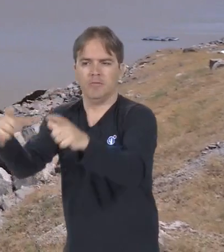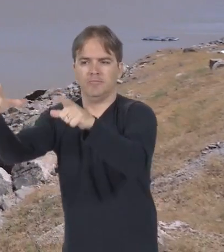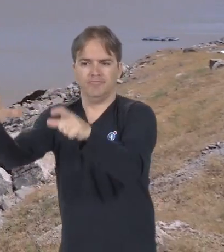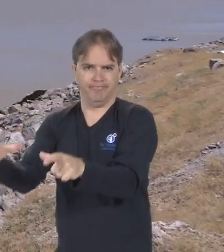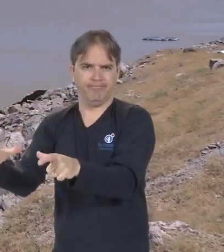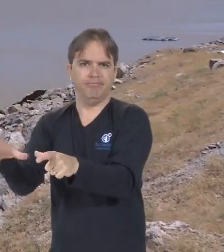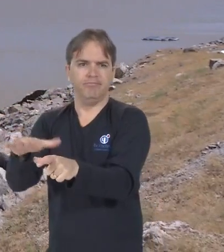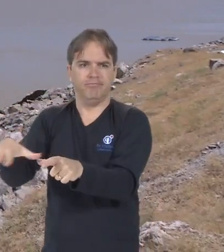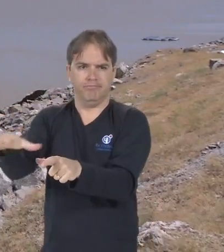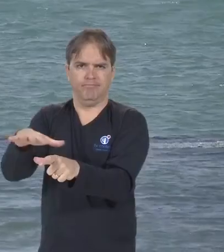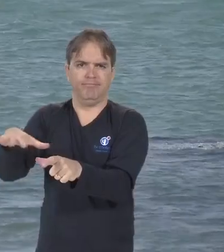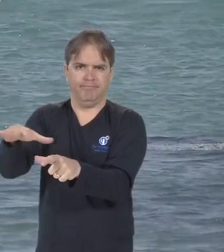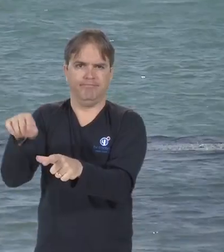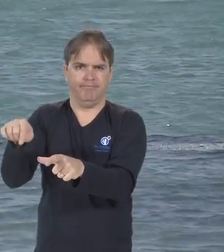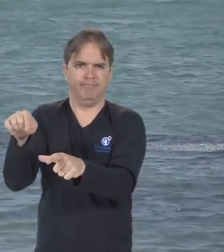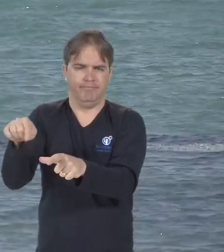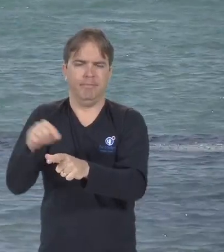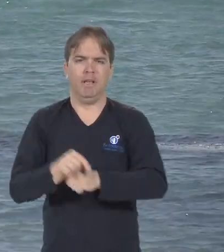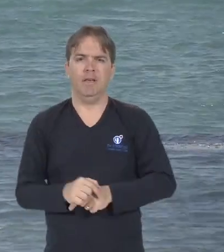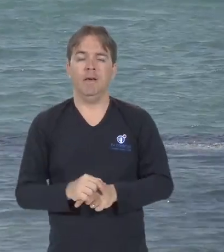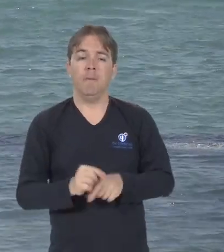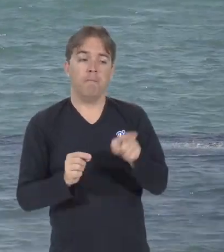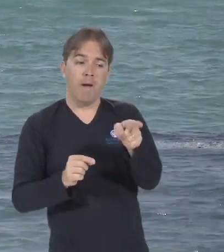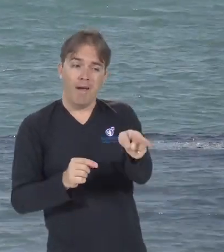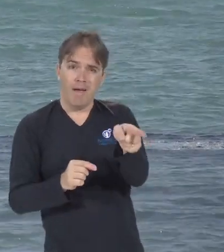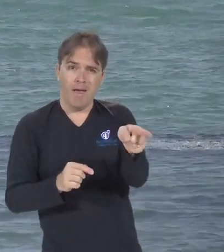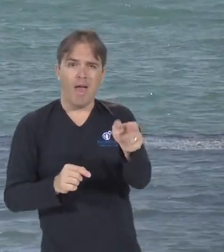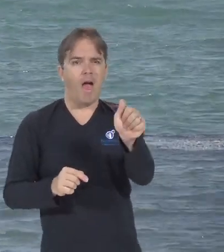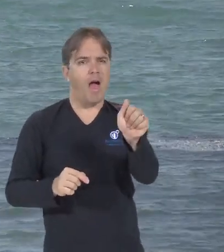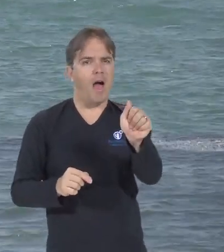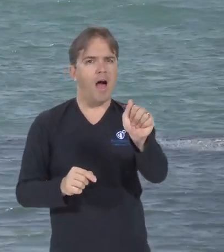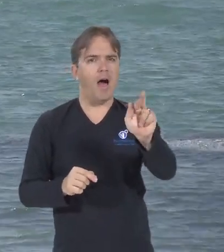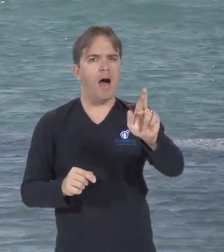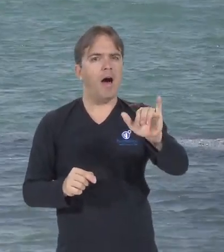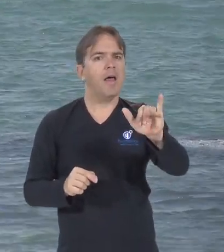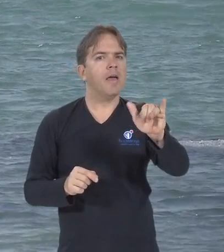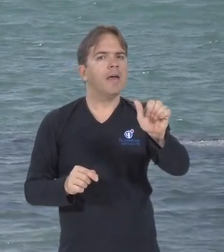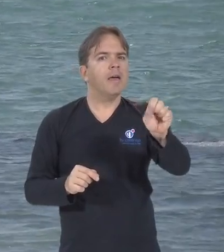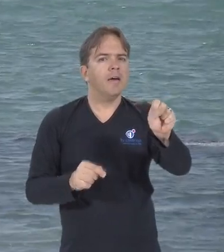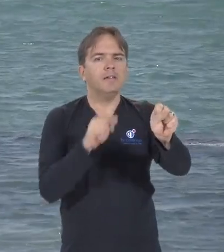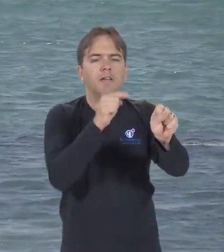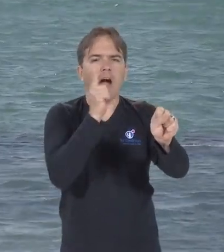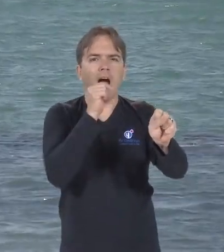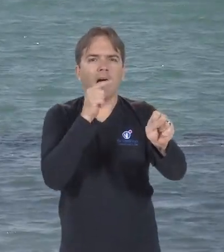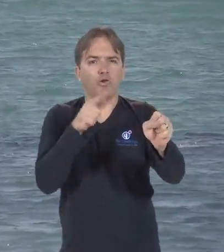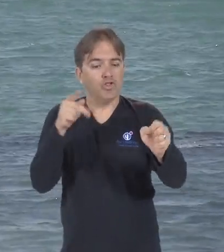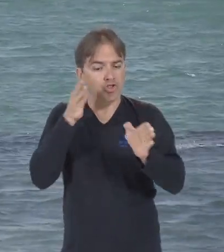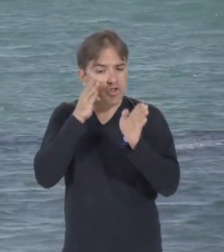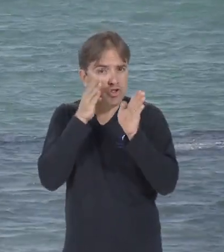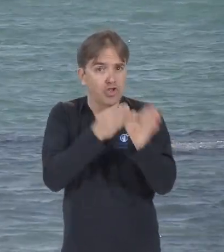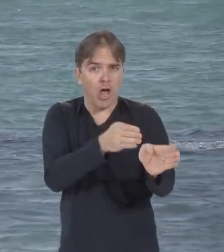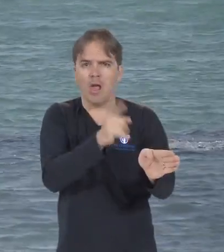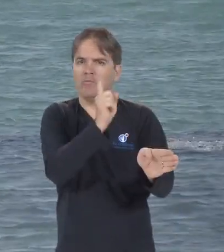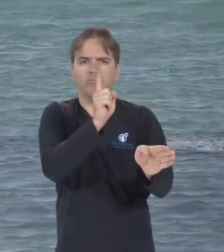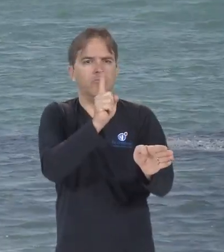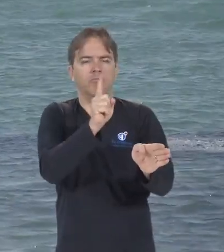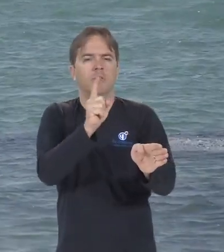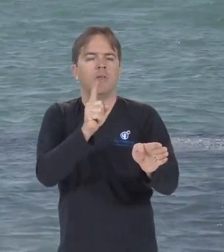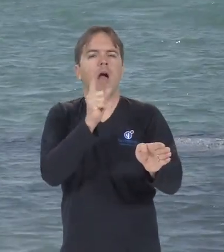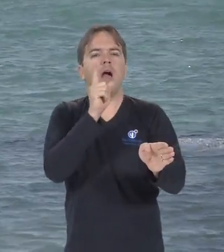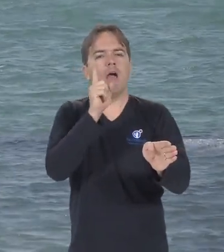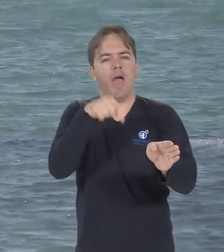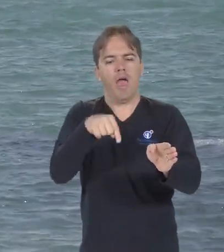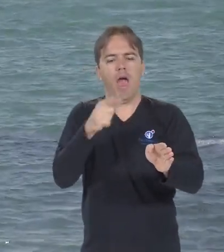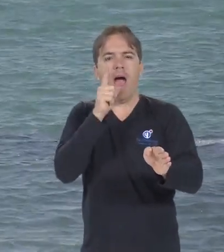E o reservatório Areias não recebe água do rio, né, do que seria o Rio